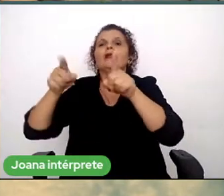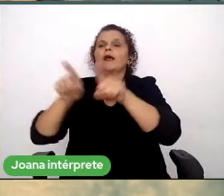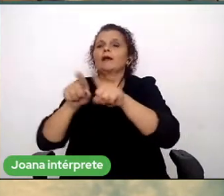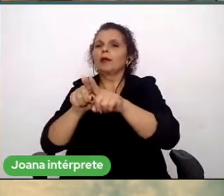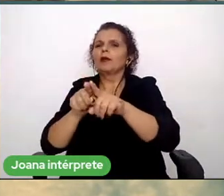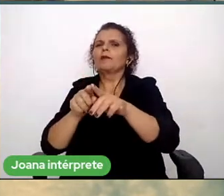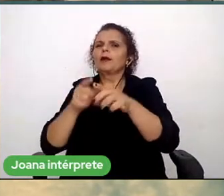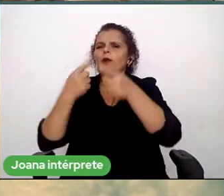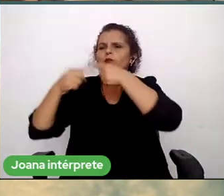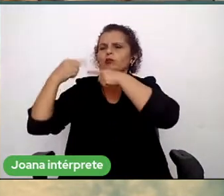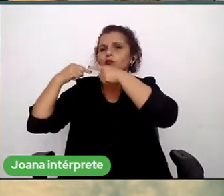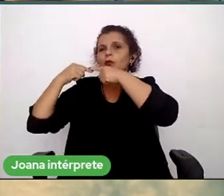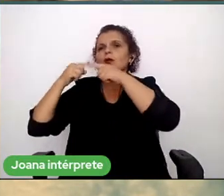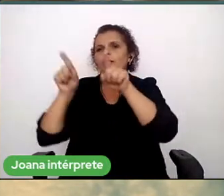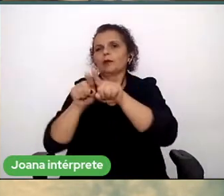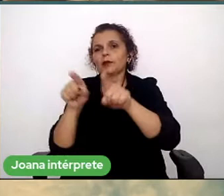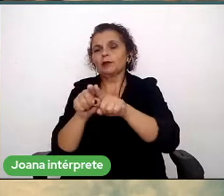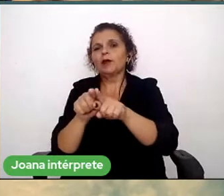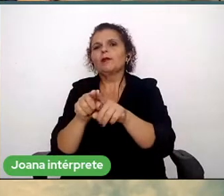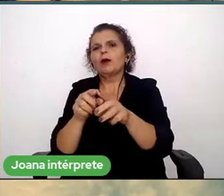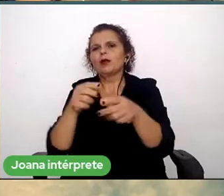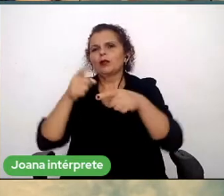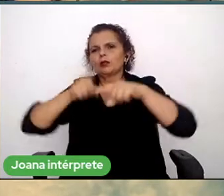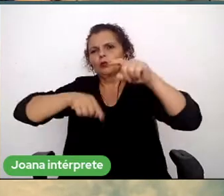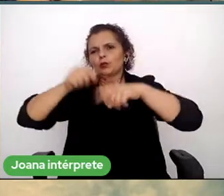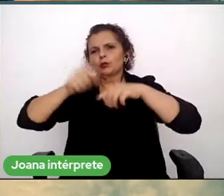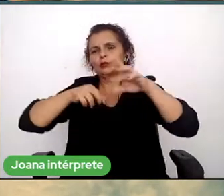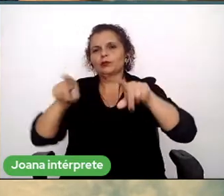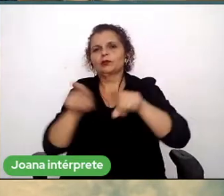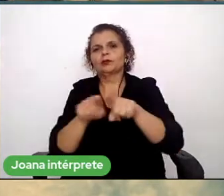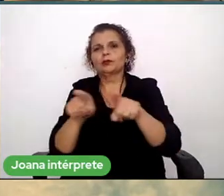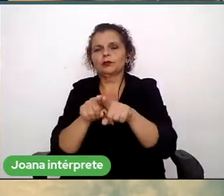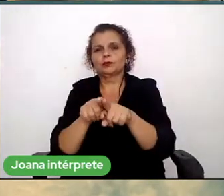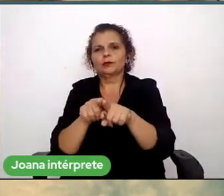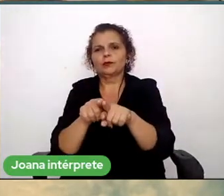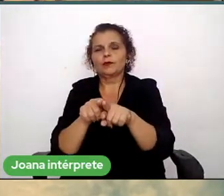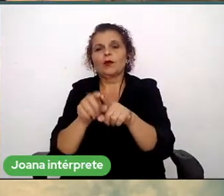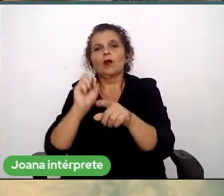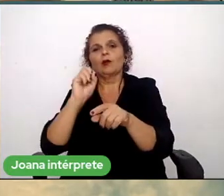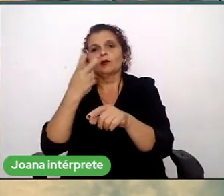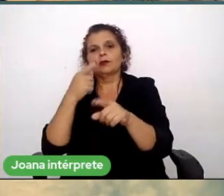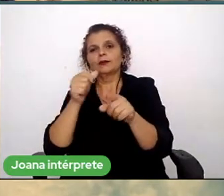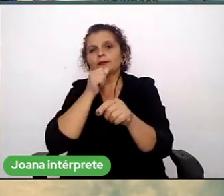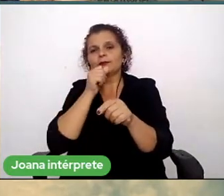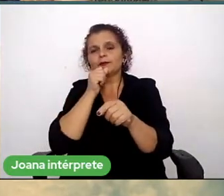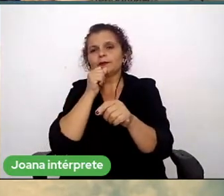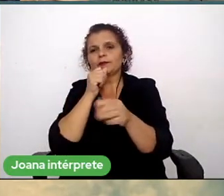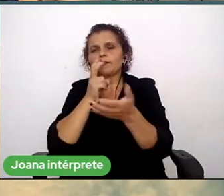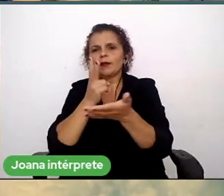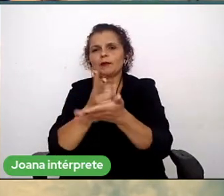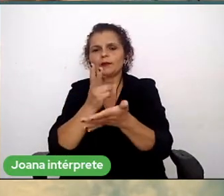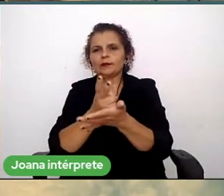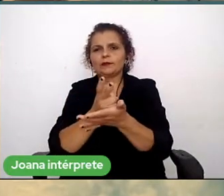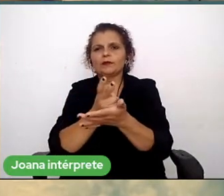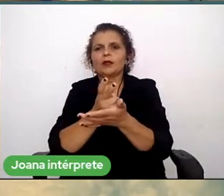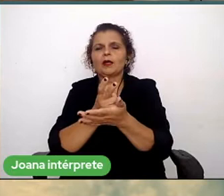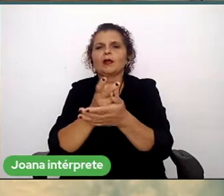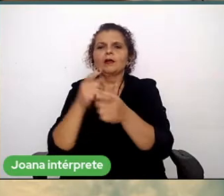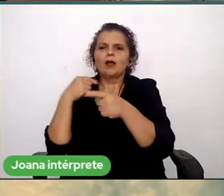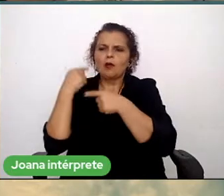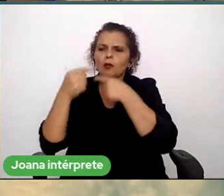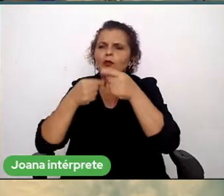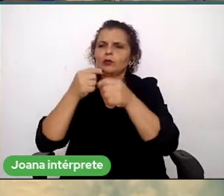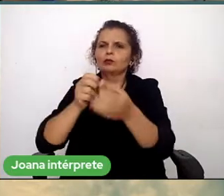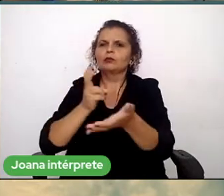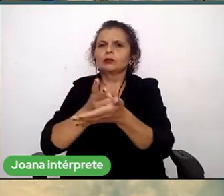processos e os roqueiros ou revisões de produtos como revisões de produto Ou seja é manter esse esse ritmo de novo